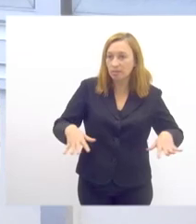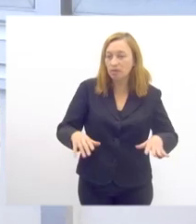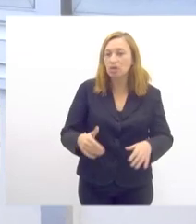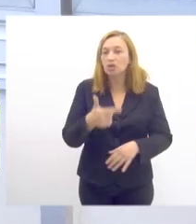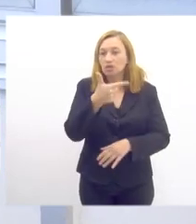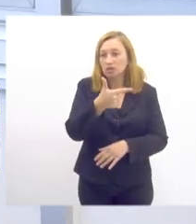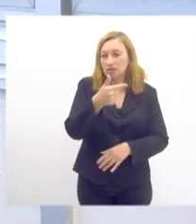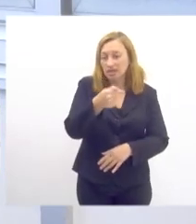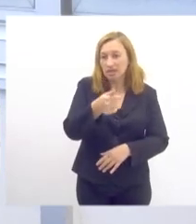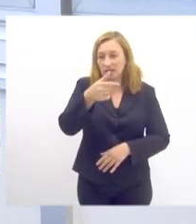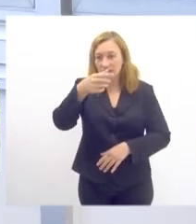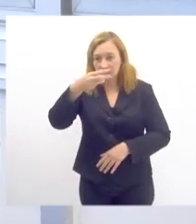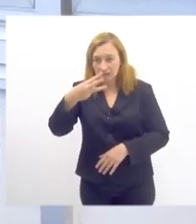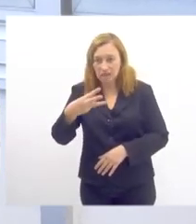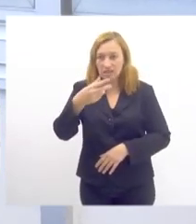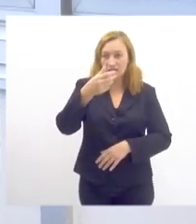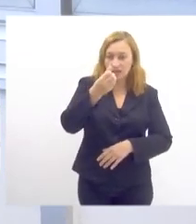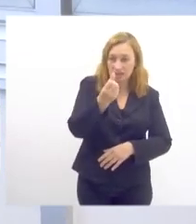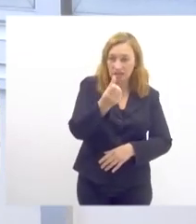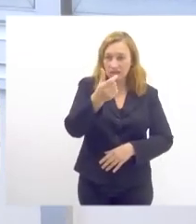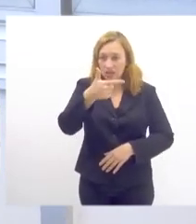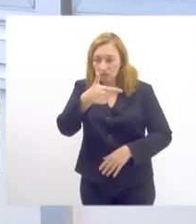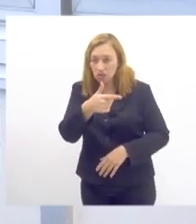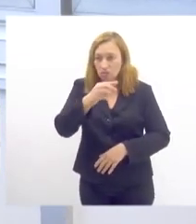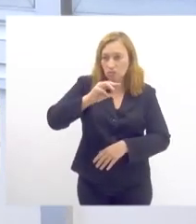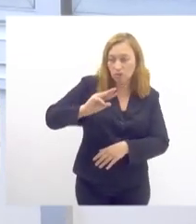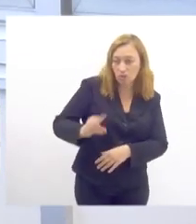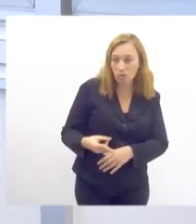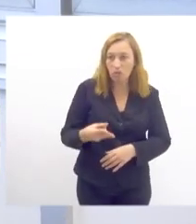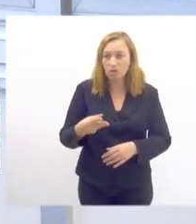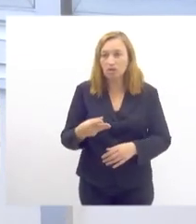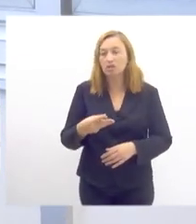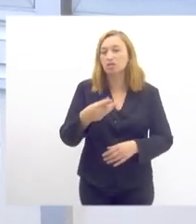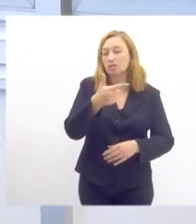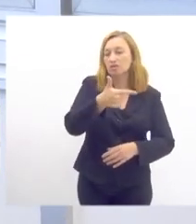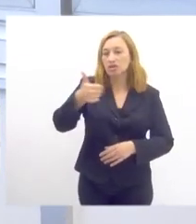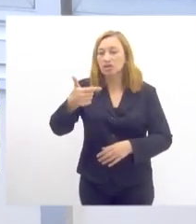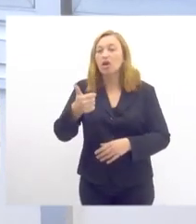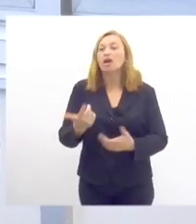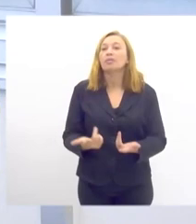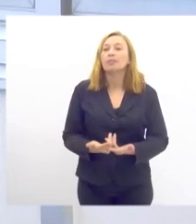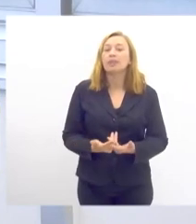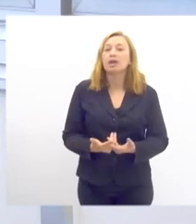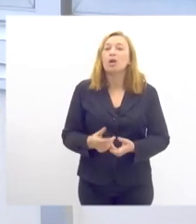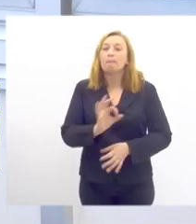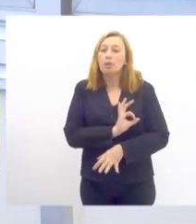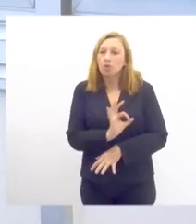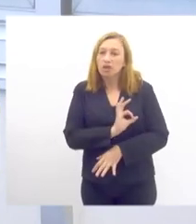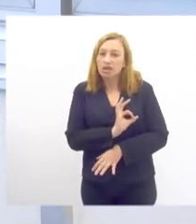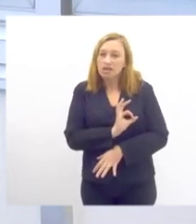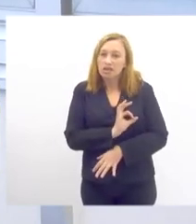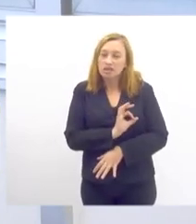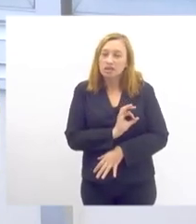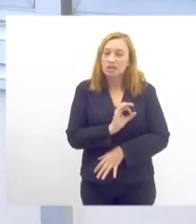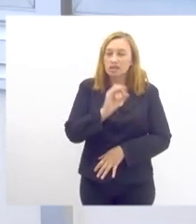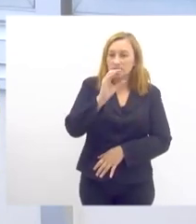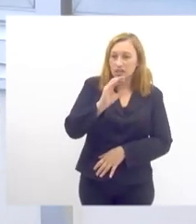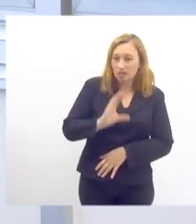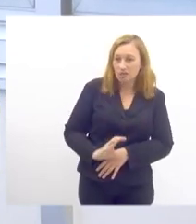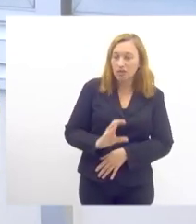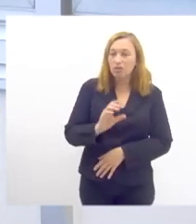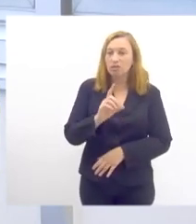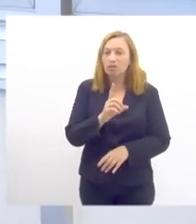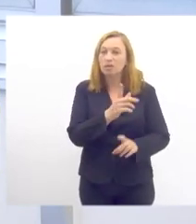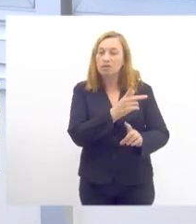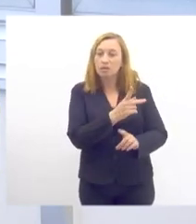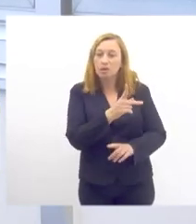de 2021, 362 milhões. Dentre esses órgãos, nós temos Polícia Civil, DER, Rio Poupa Tempo,